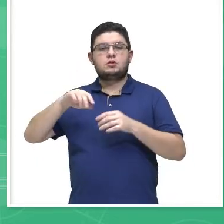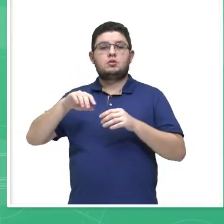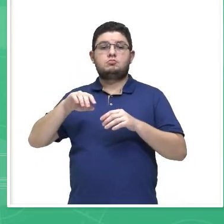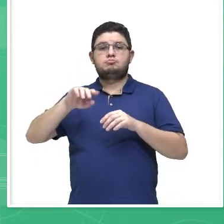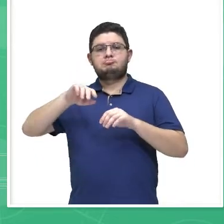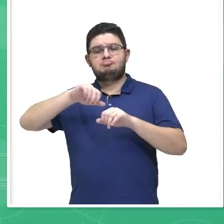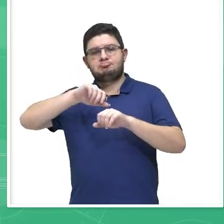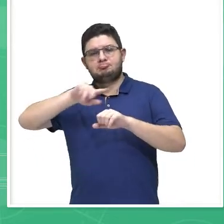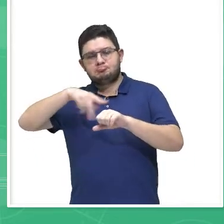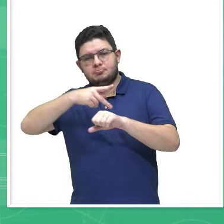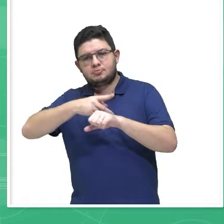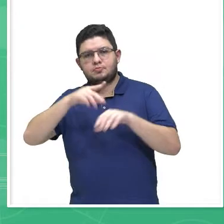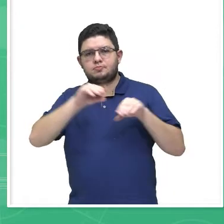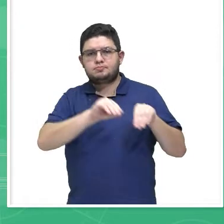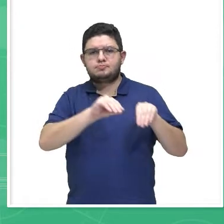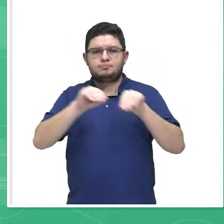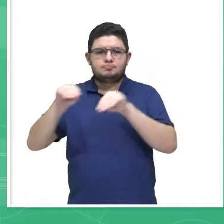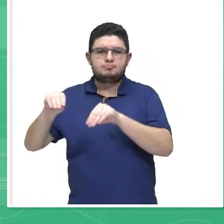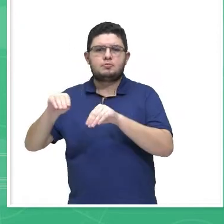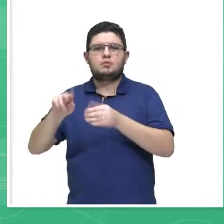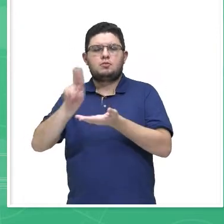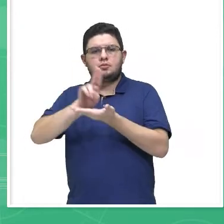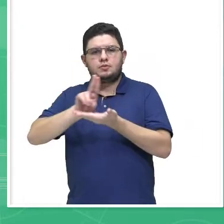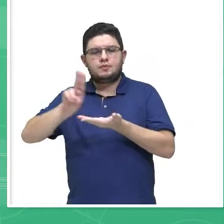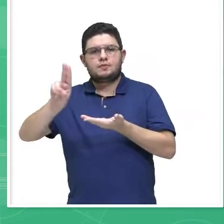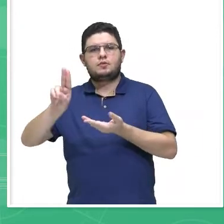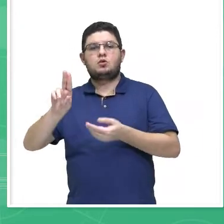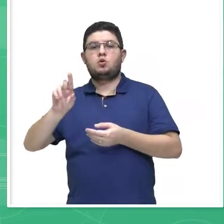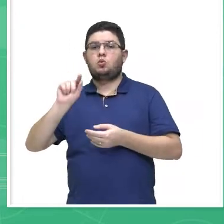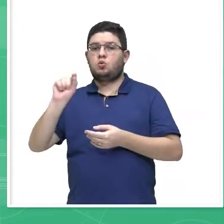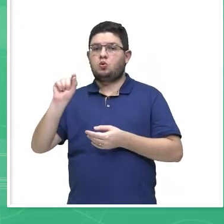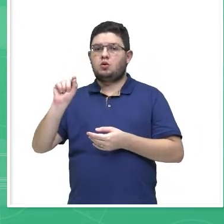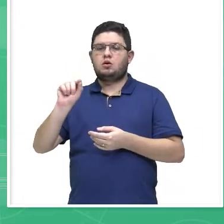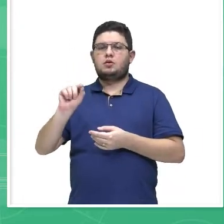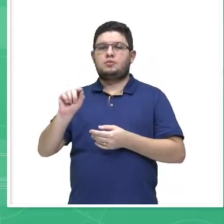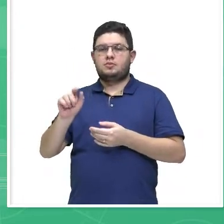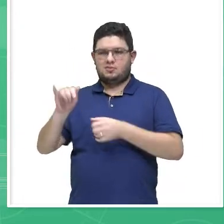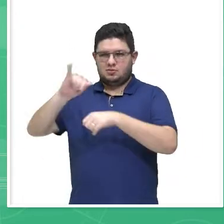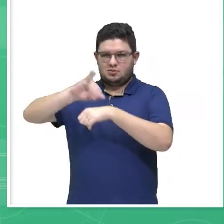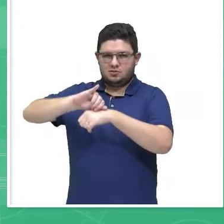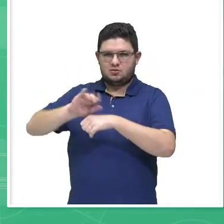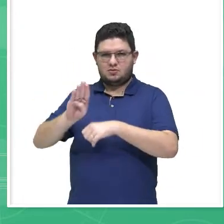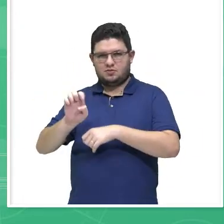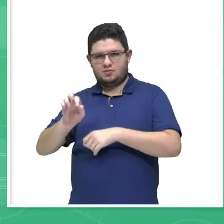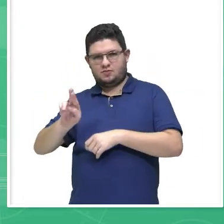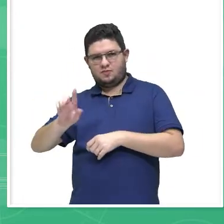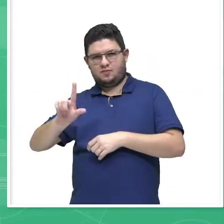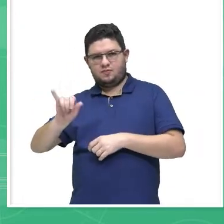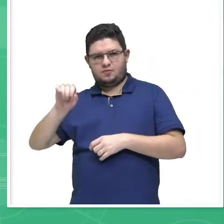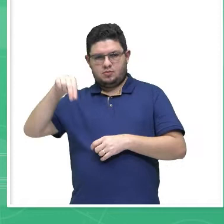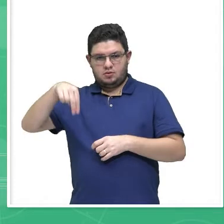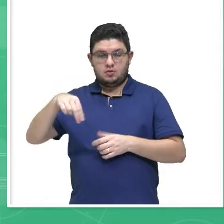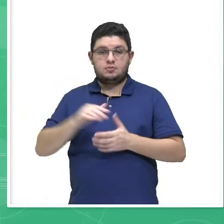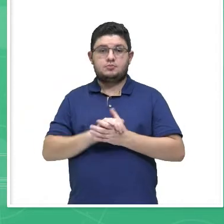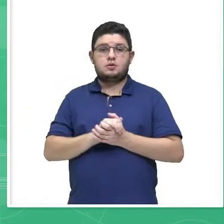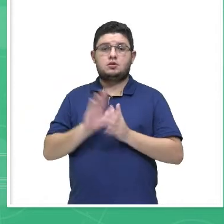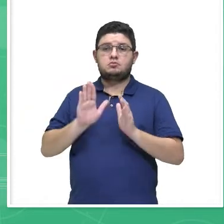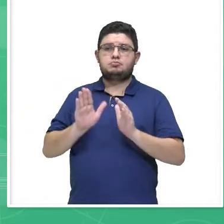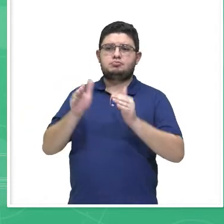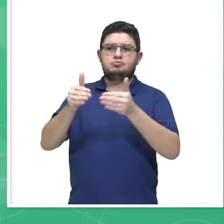de estudar Direito, mas abandonou o curso para se dedicar ao estudo